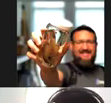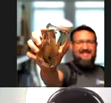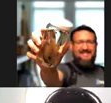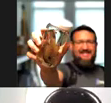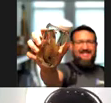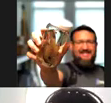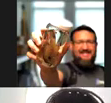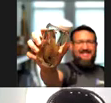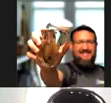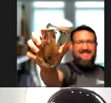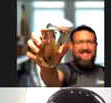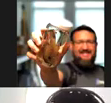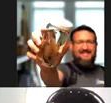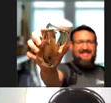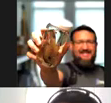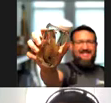é a população de Goiás.